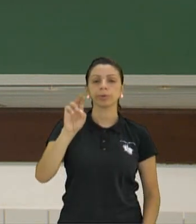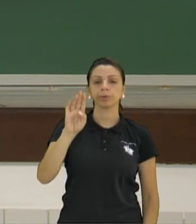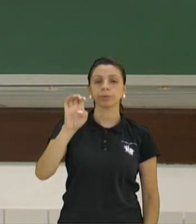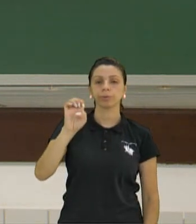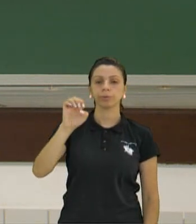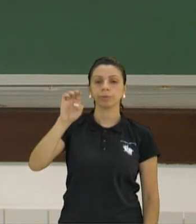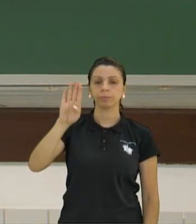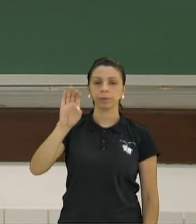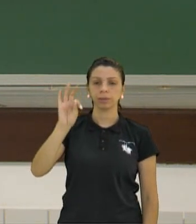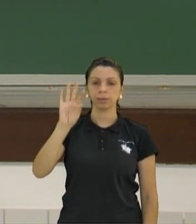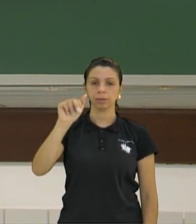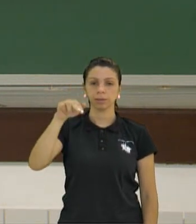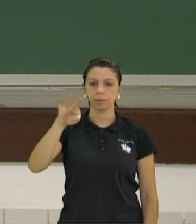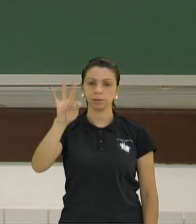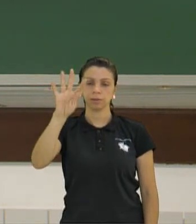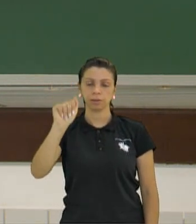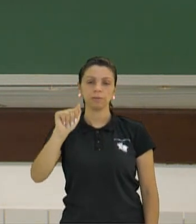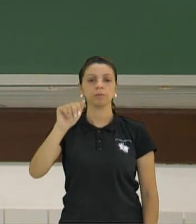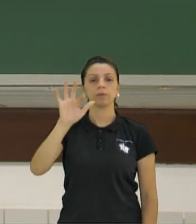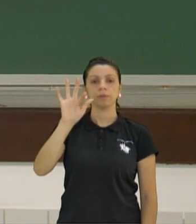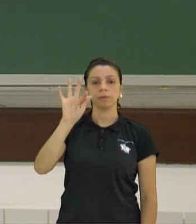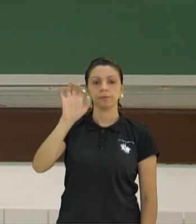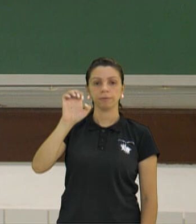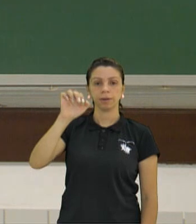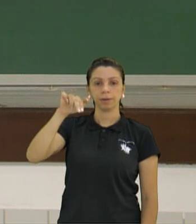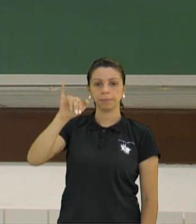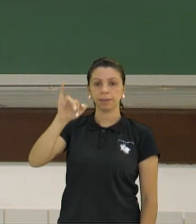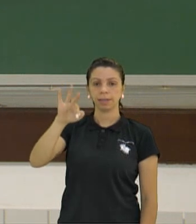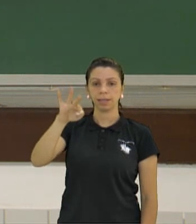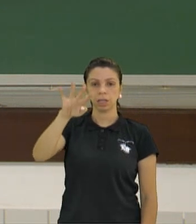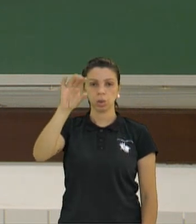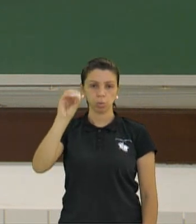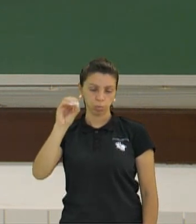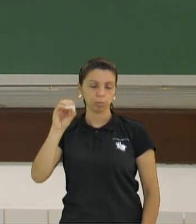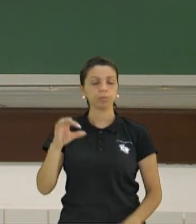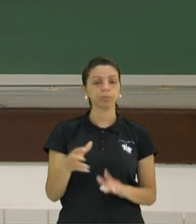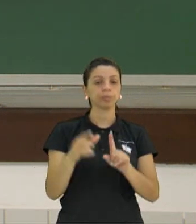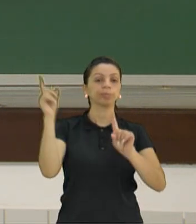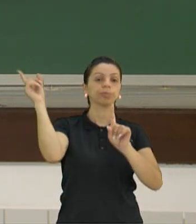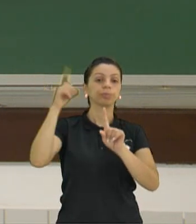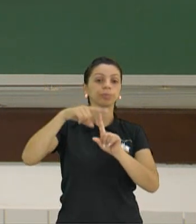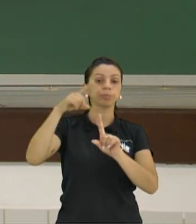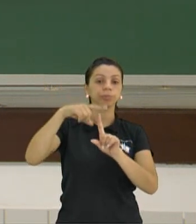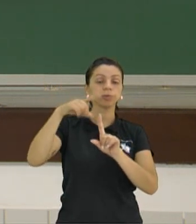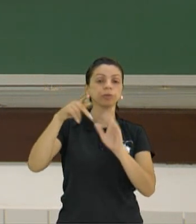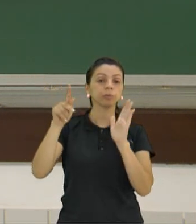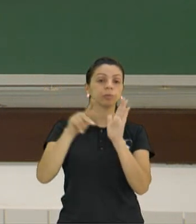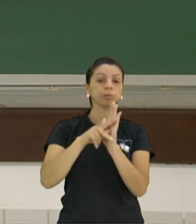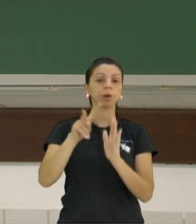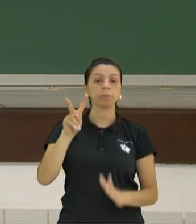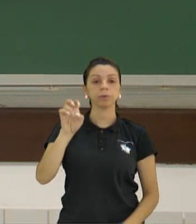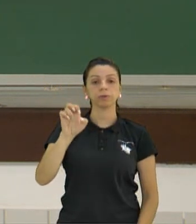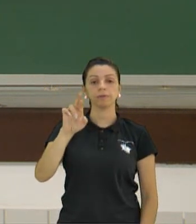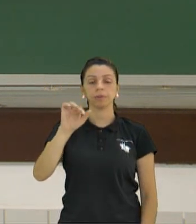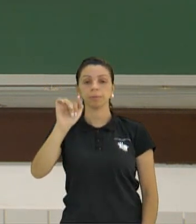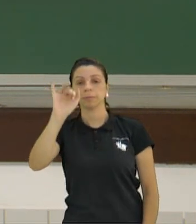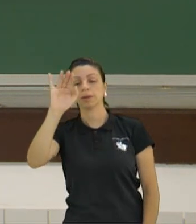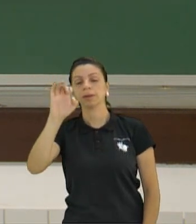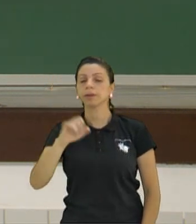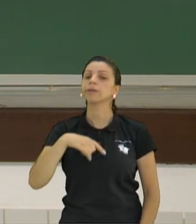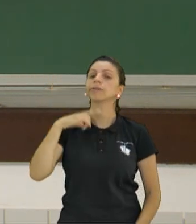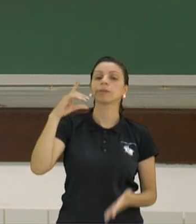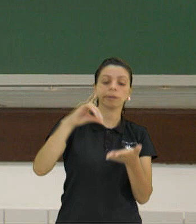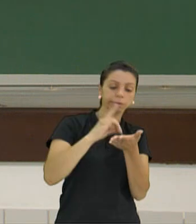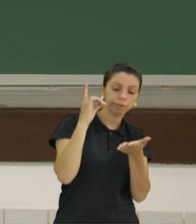de um significado, ok, pessoal? Tipos de verbete, que nós já falamos na aula passada, o glossário, o